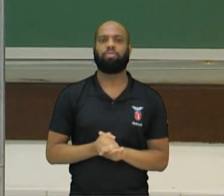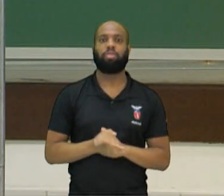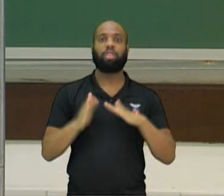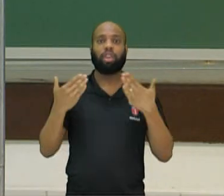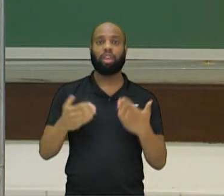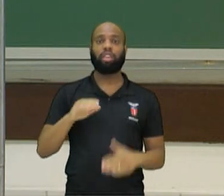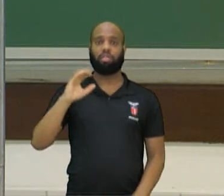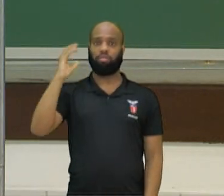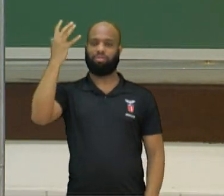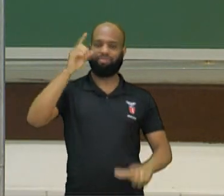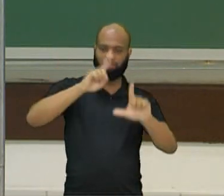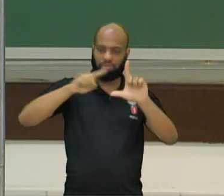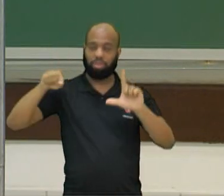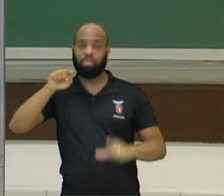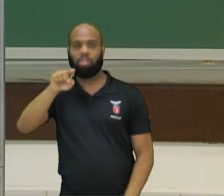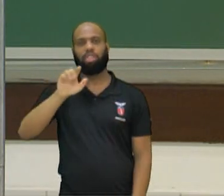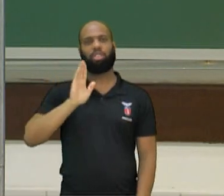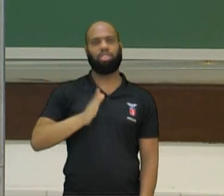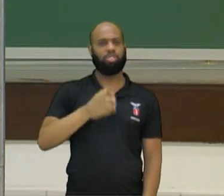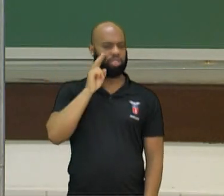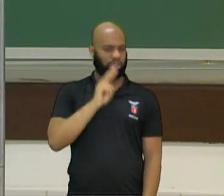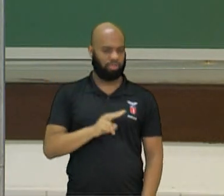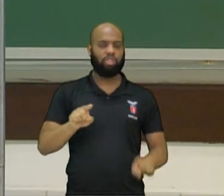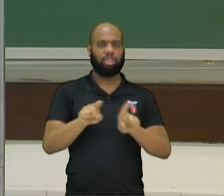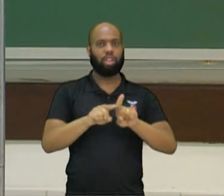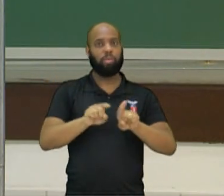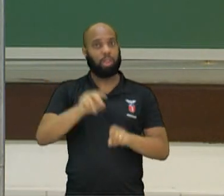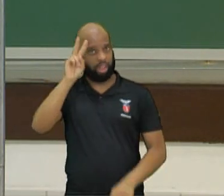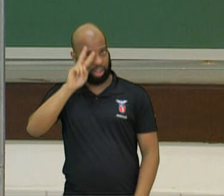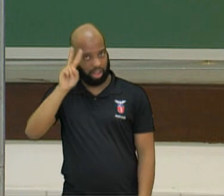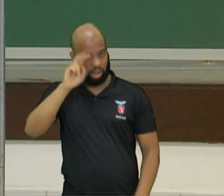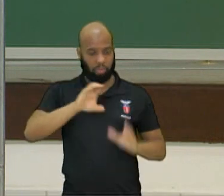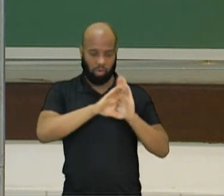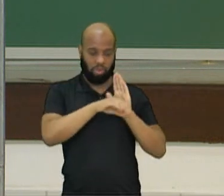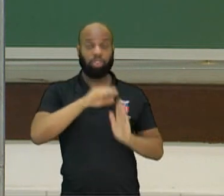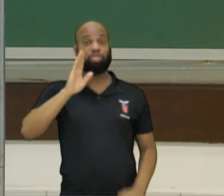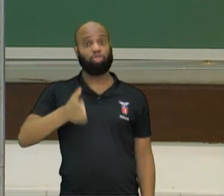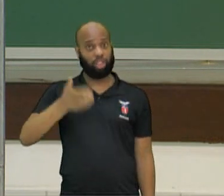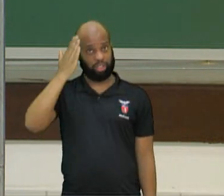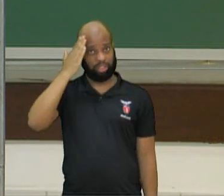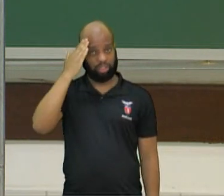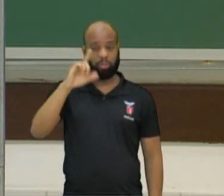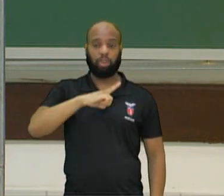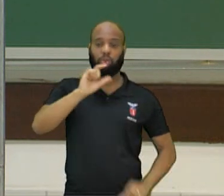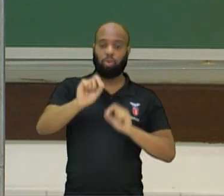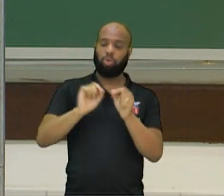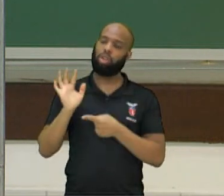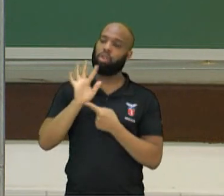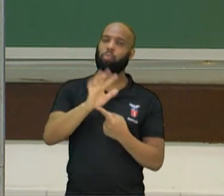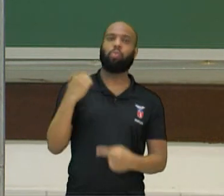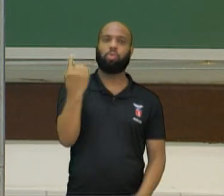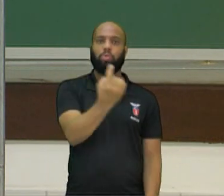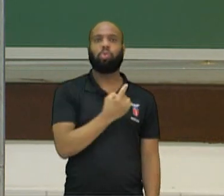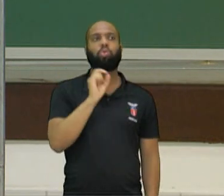esses climogramas, conforme você deve ter já relembrado desse conceito, eles vão trazer para